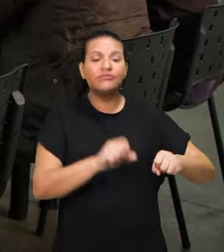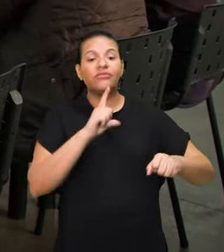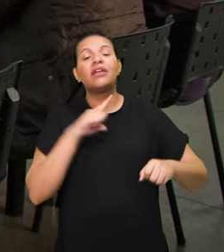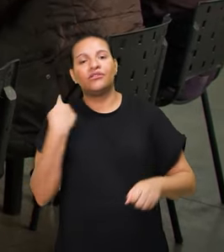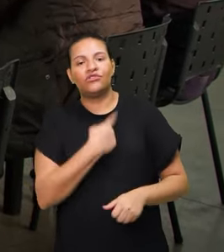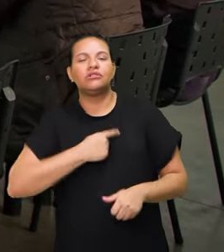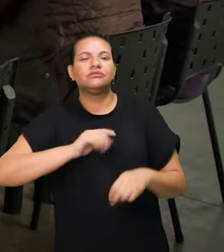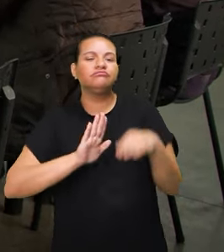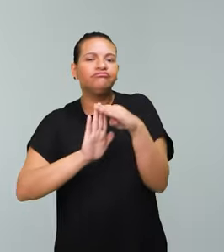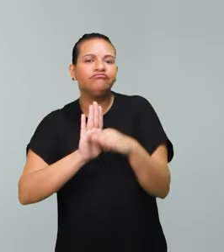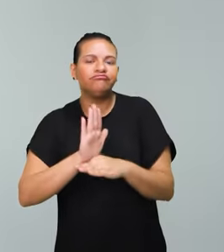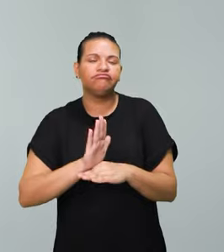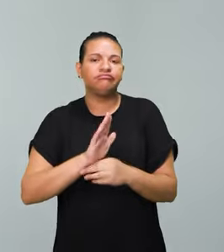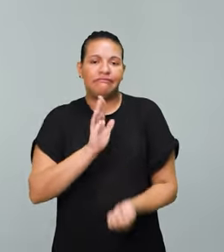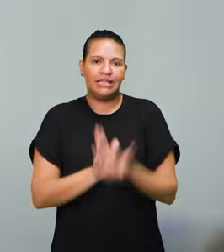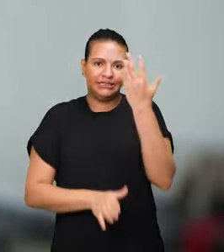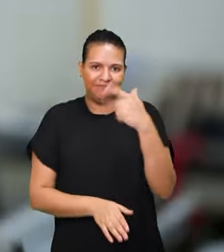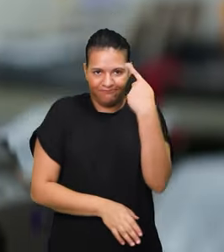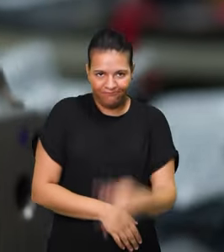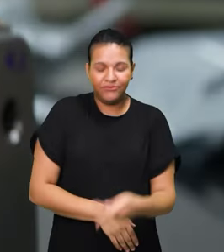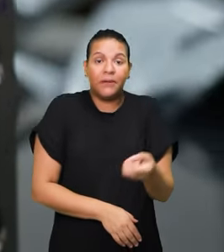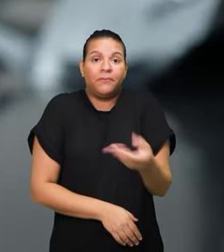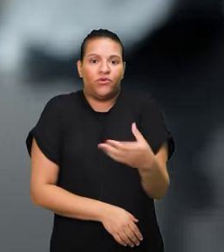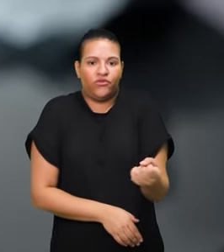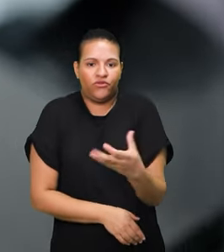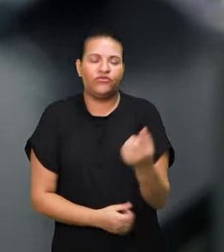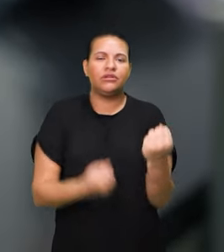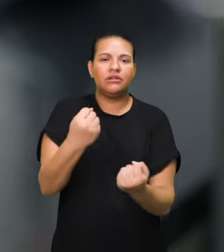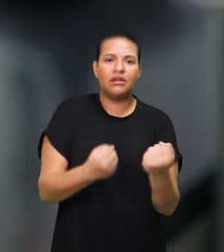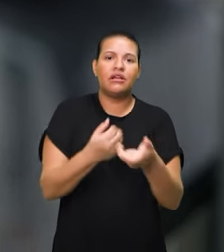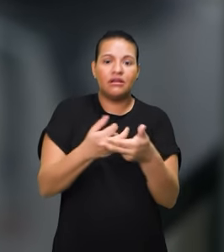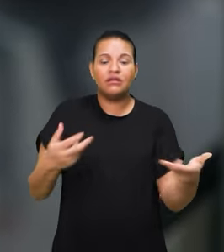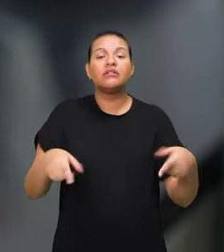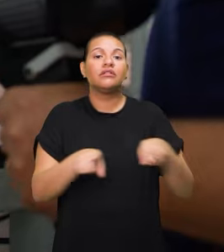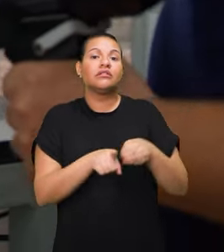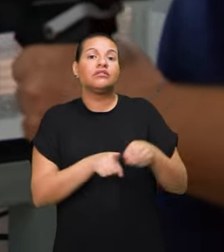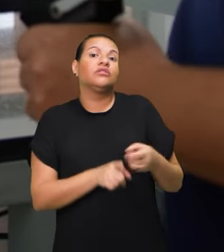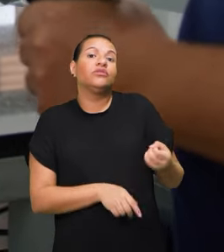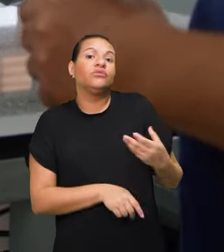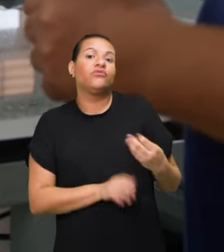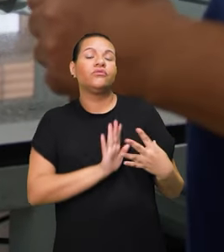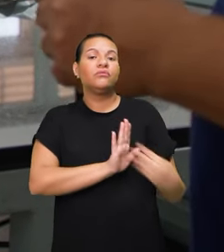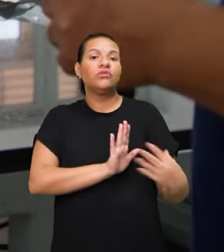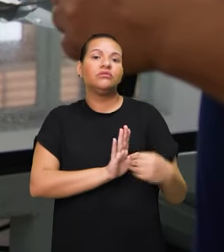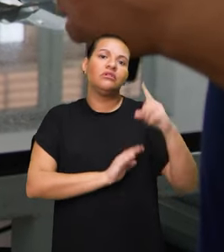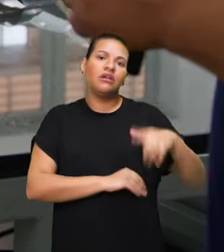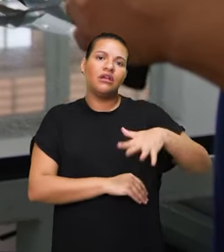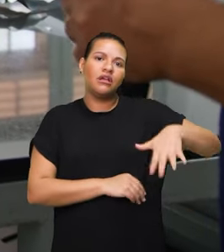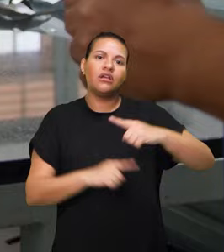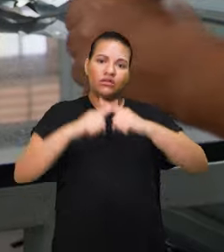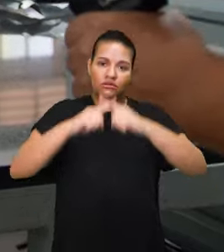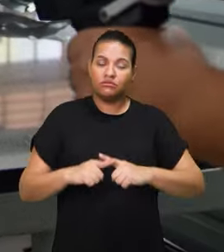em todas as atividades inclusive Fórmula 1 e todo o desenvolvimento dos novos modelos da da Honda inclusive Sérgio tem a pele amarela cabelos